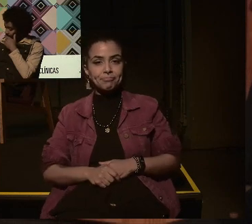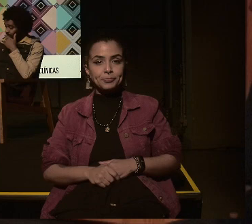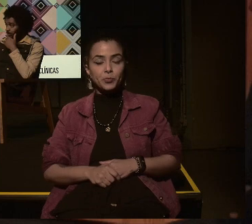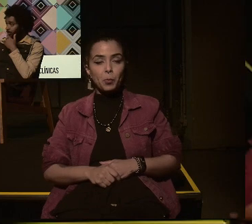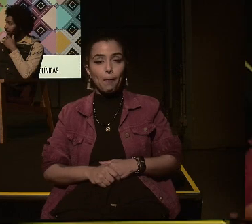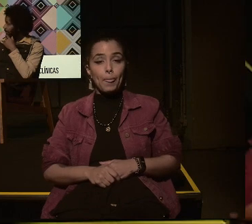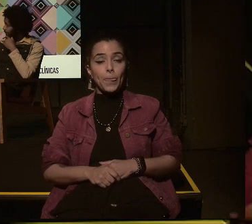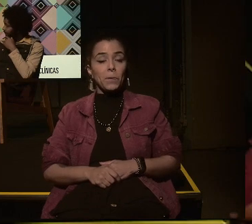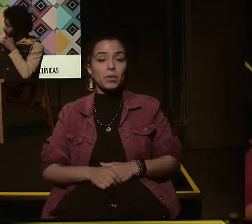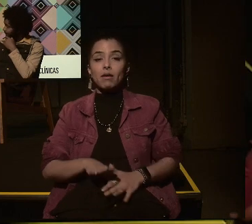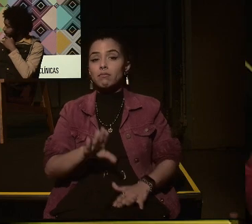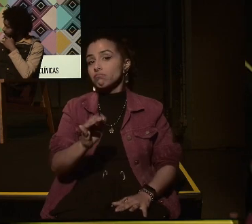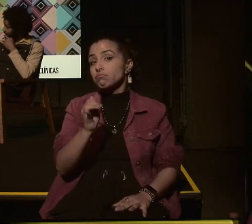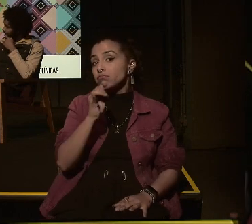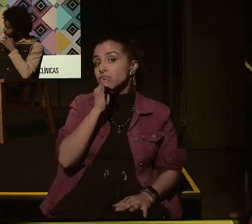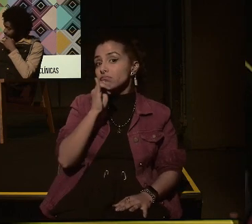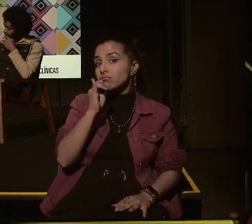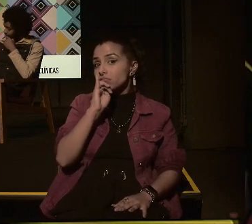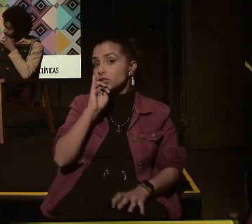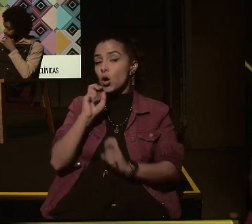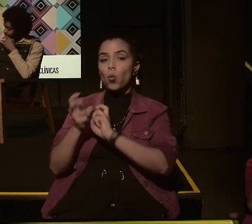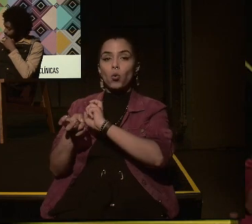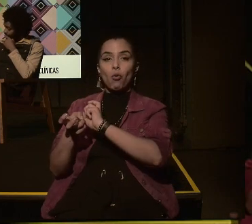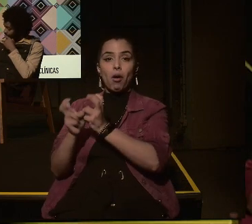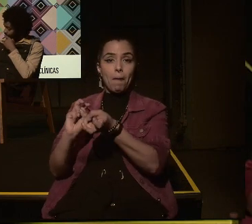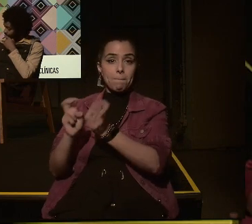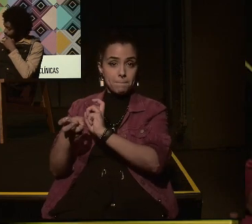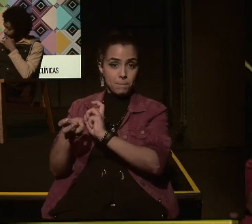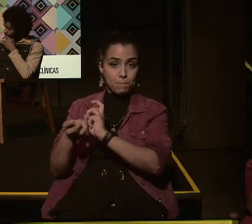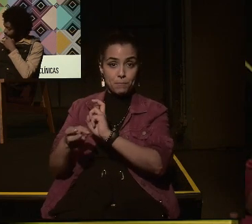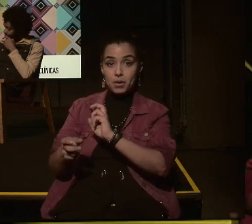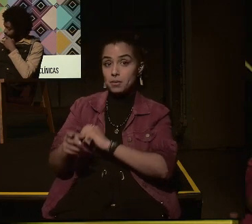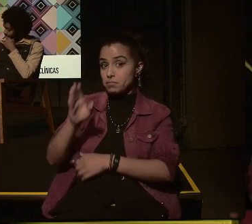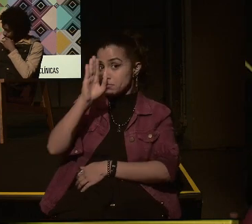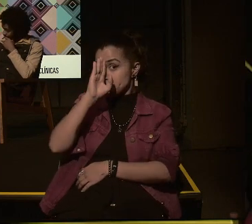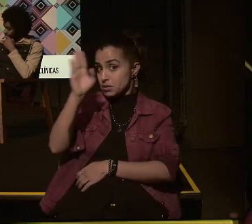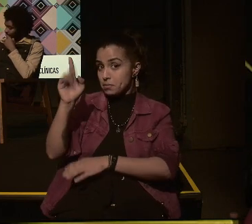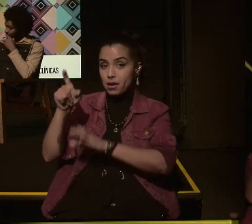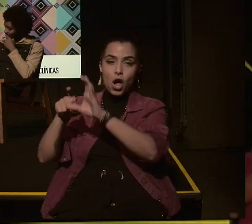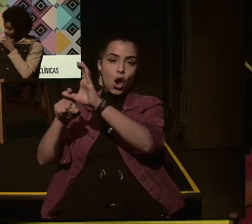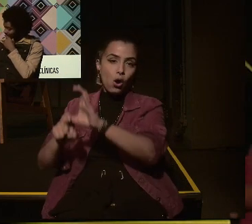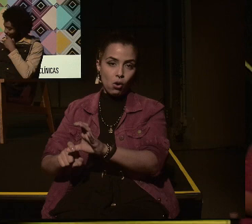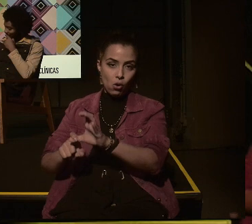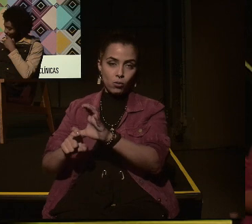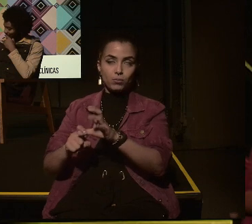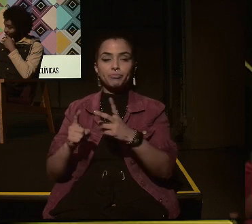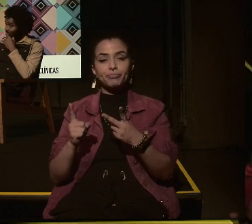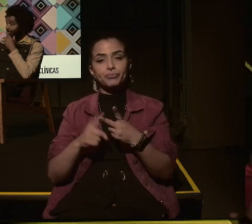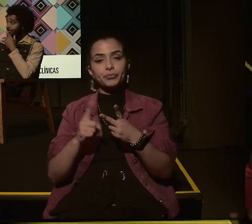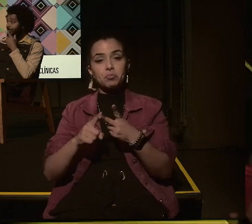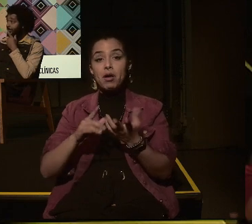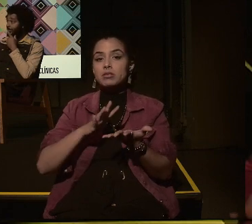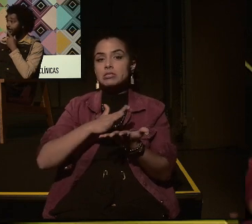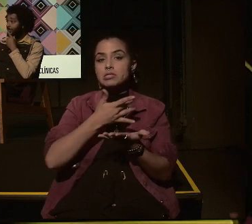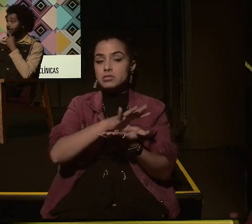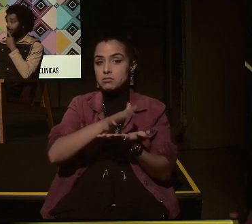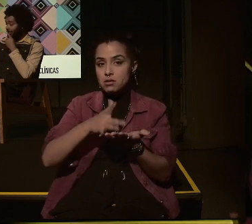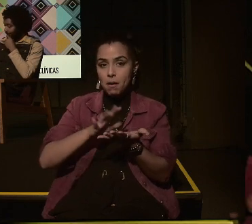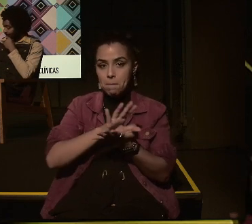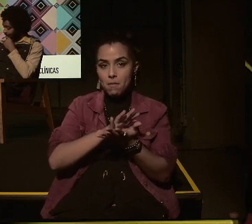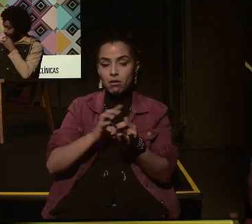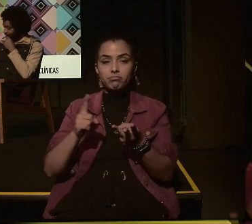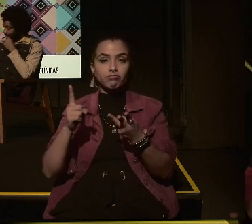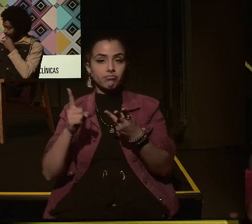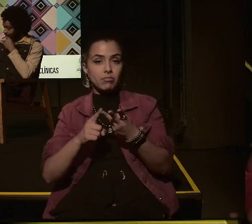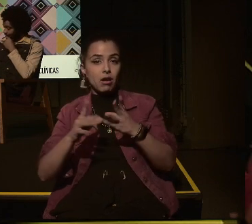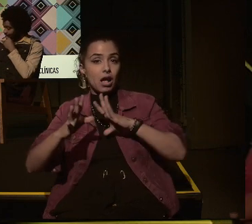É na capoeira, em especial no de Angola. É no samba. É no candomblé.